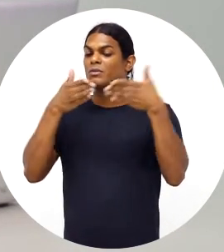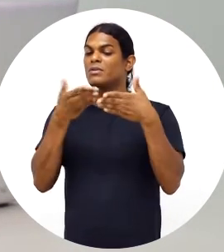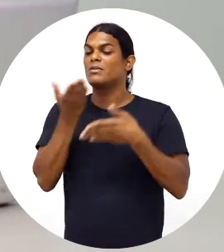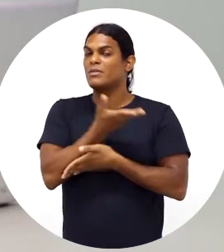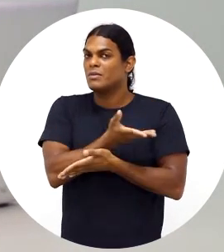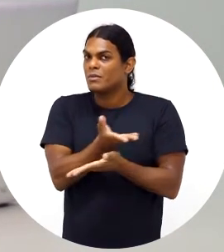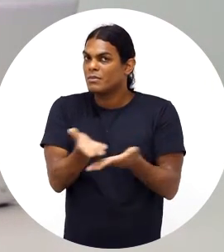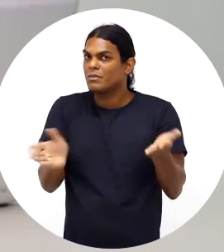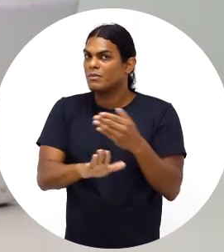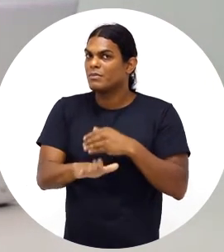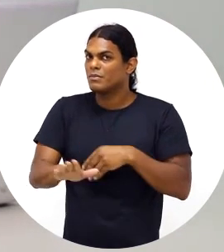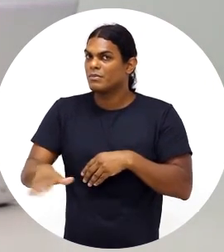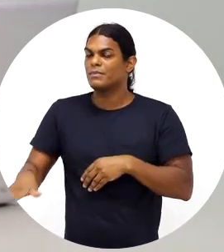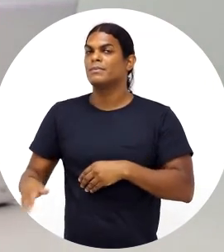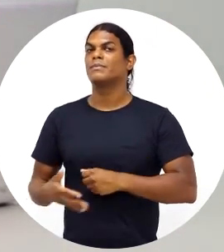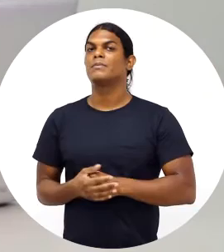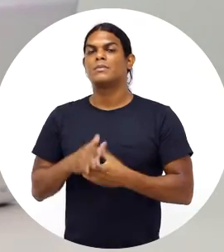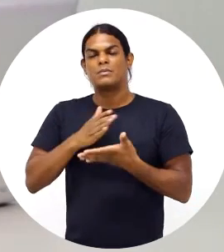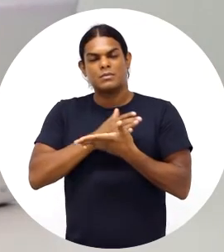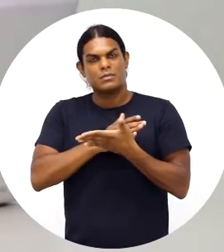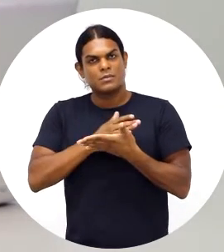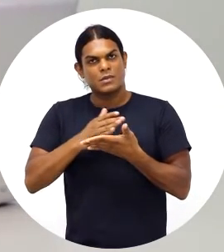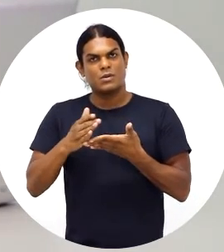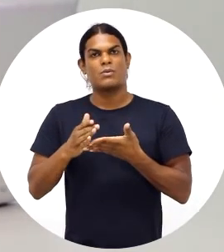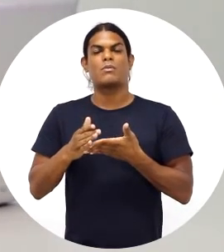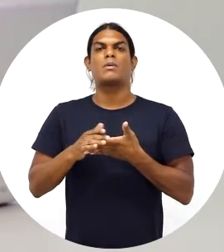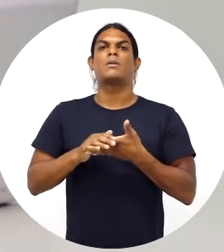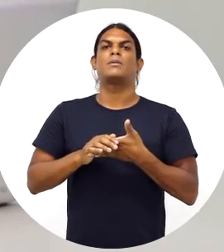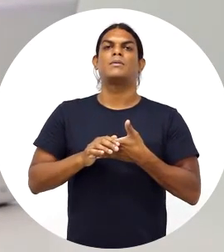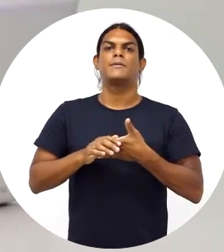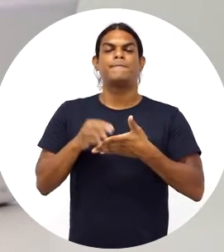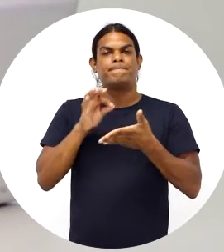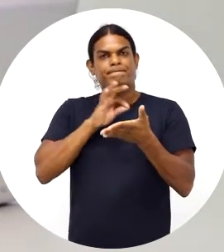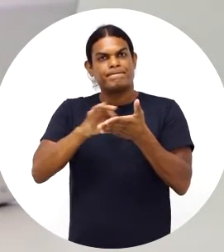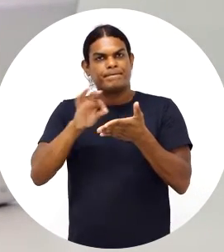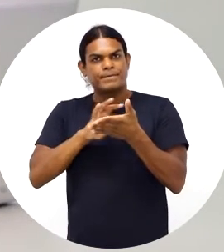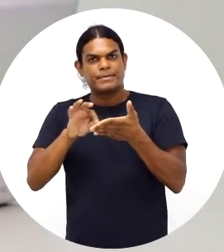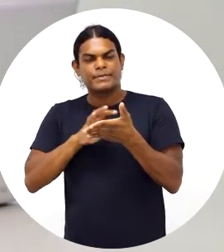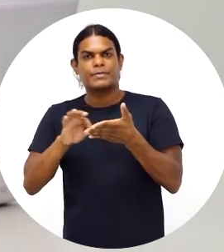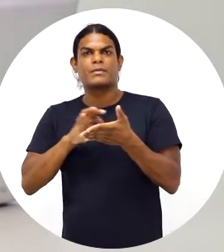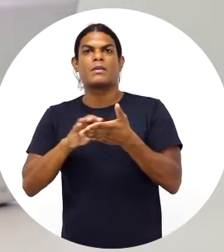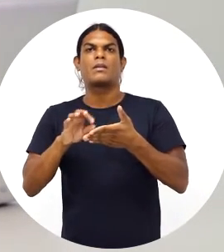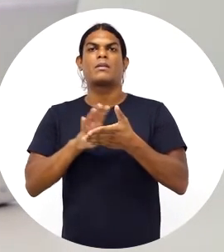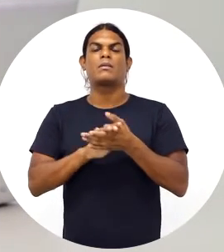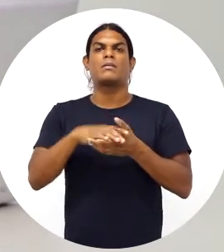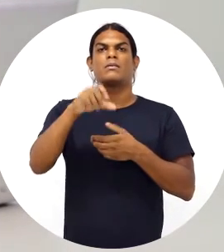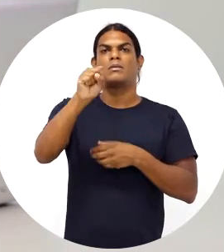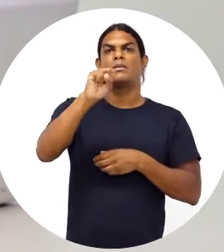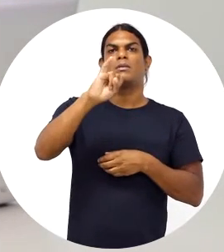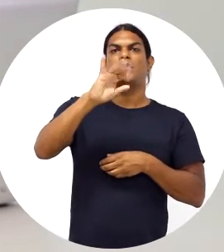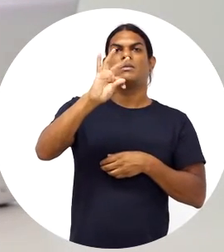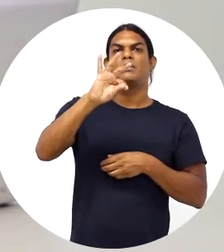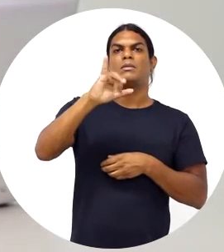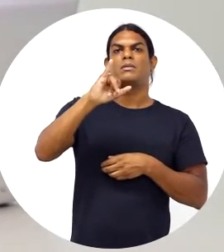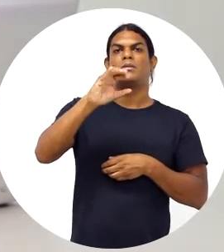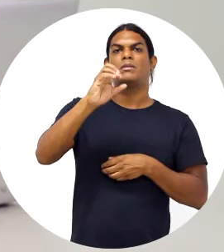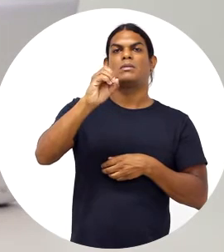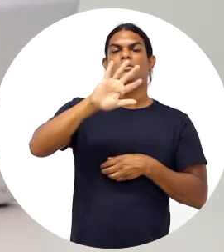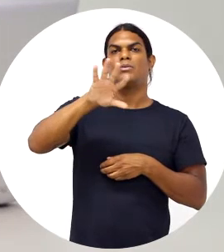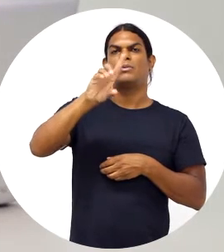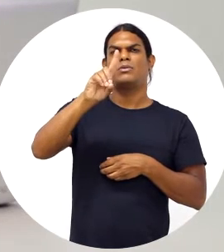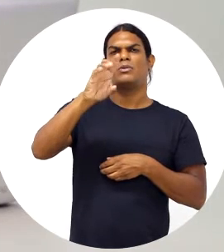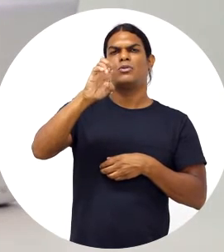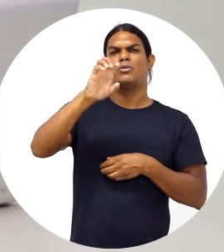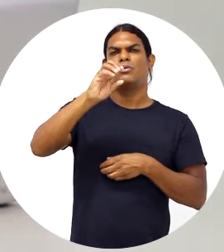realmente para elas. E aí começa a motivação de escrever as aventuras do Sítio do Pica-Pau Amarelo.